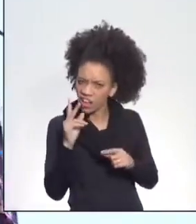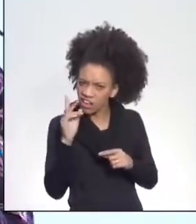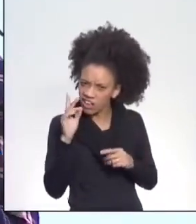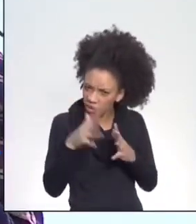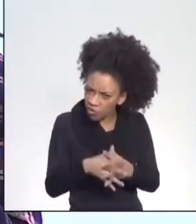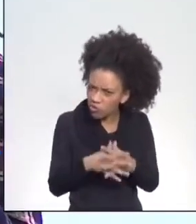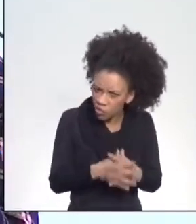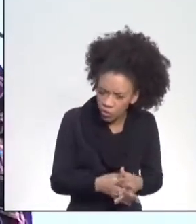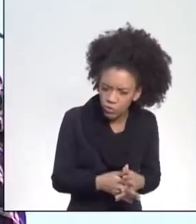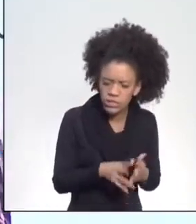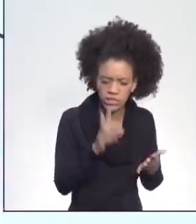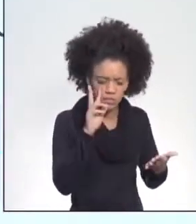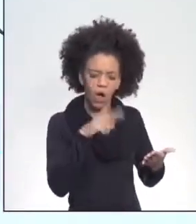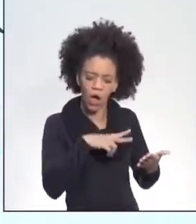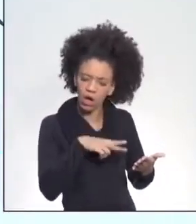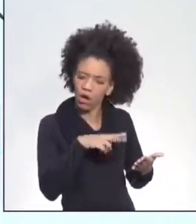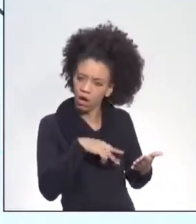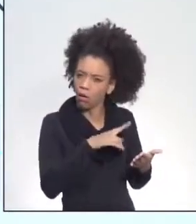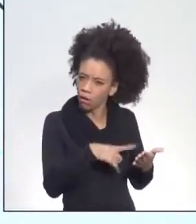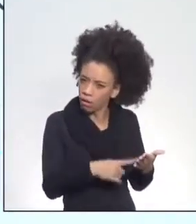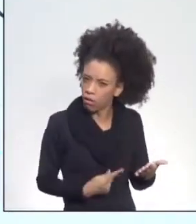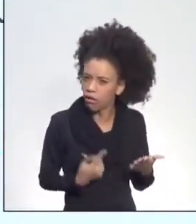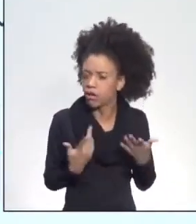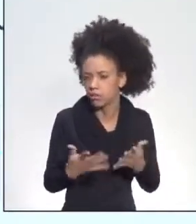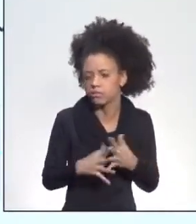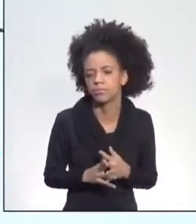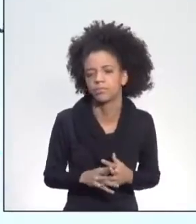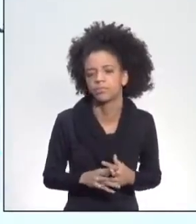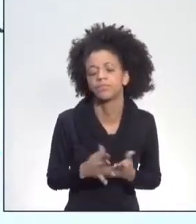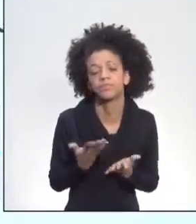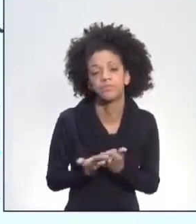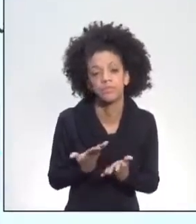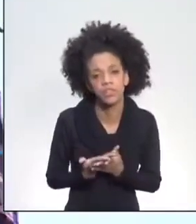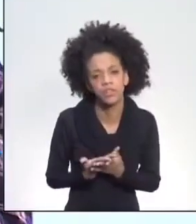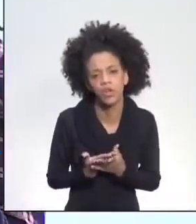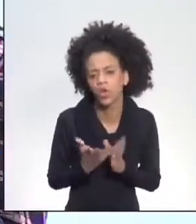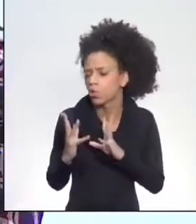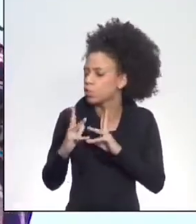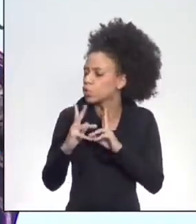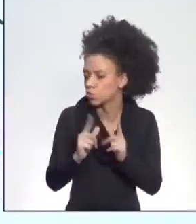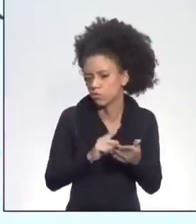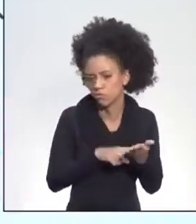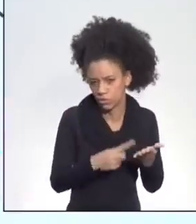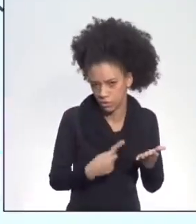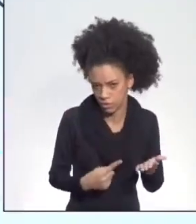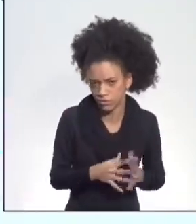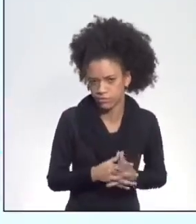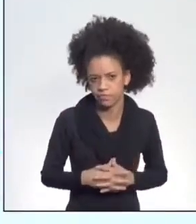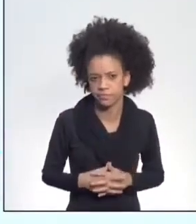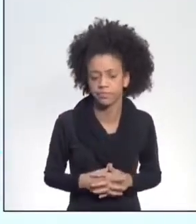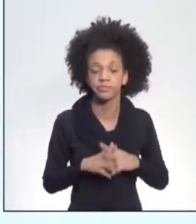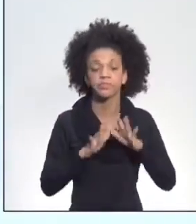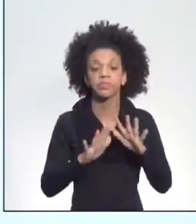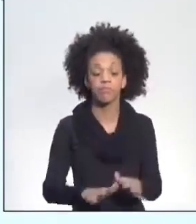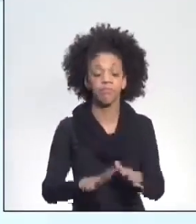uma olhadinha lá no caderno do aluno, tá? Essa aula e todas as outras são recortes do caderno do aluno. ok? Então, vamos